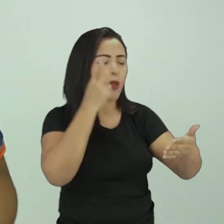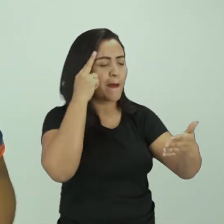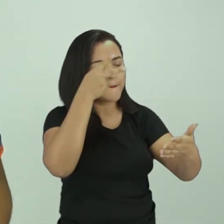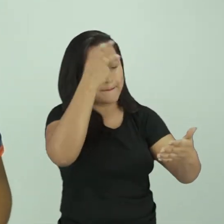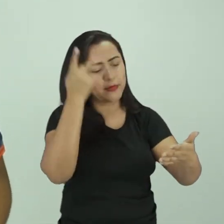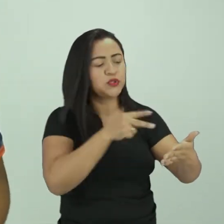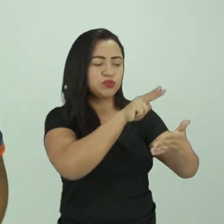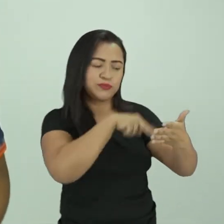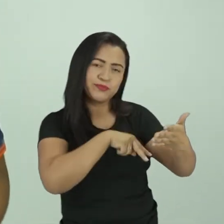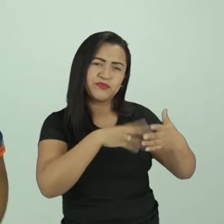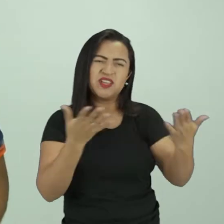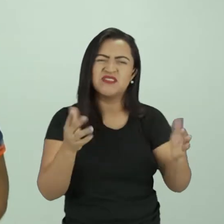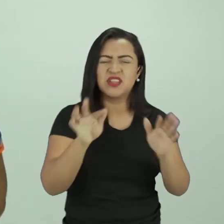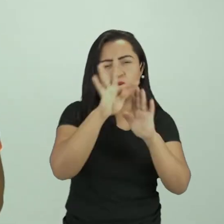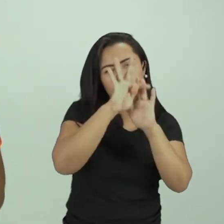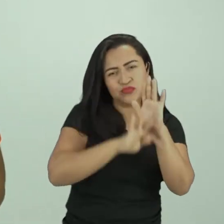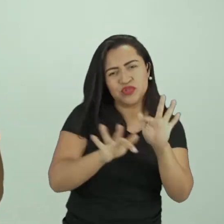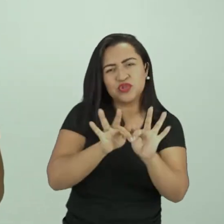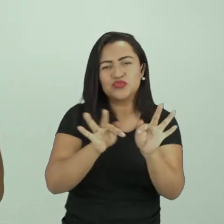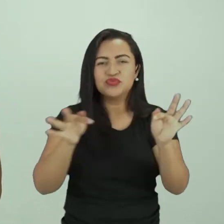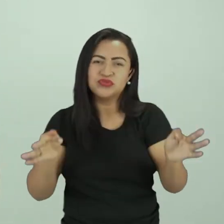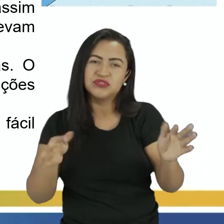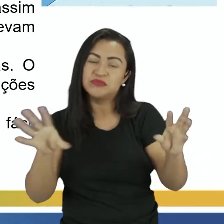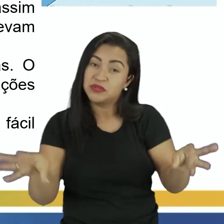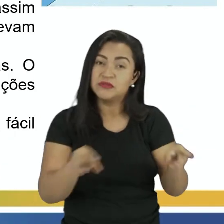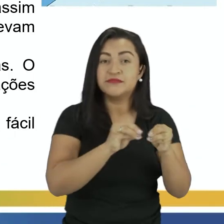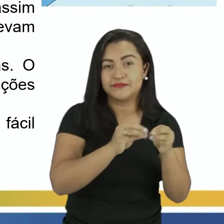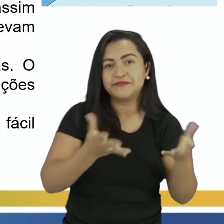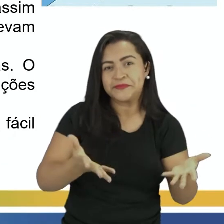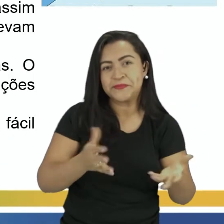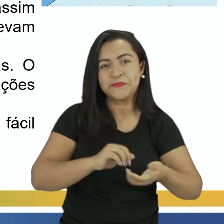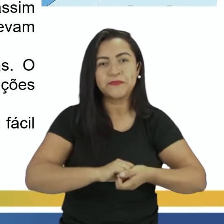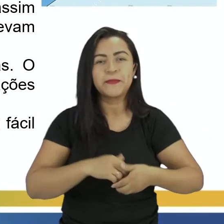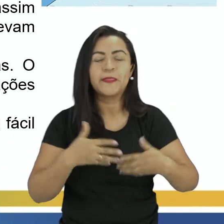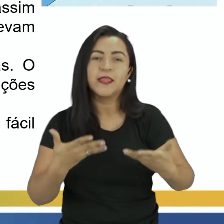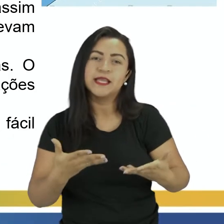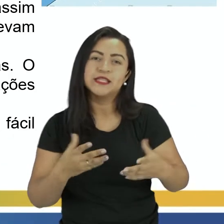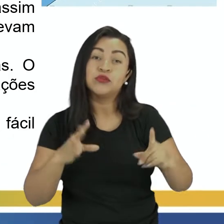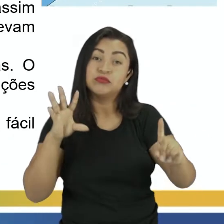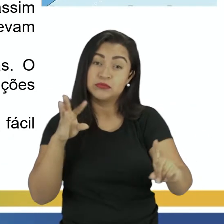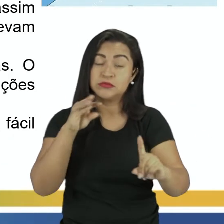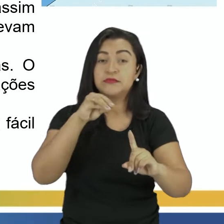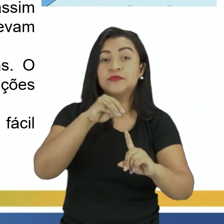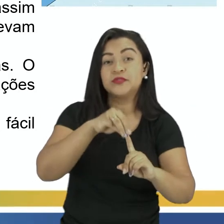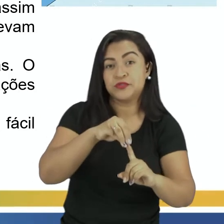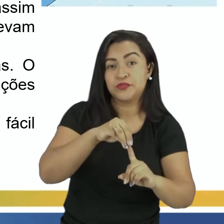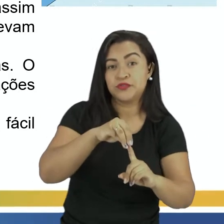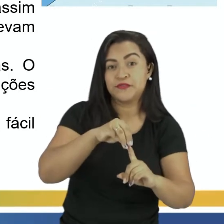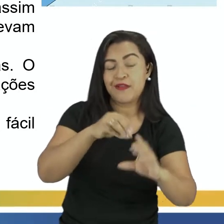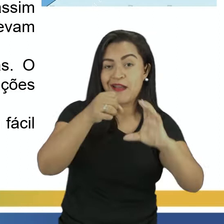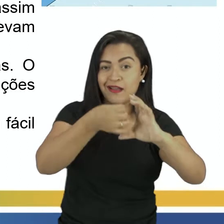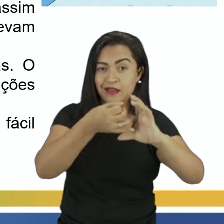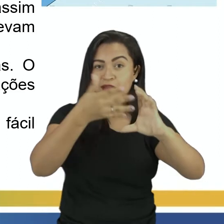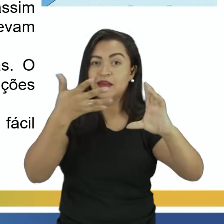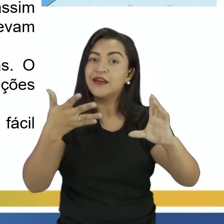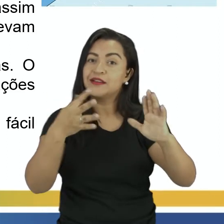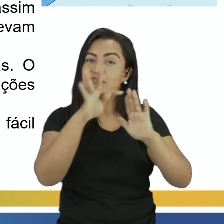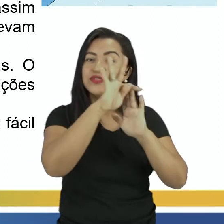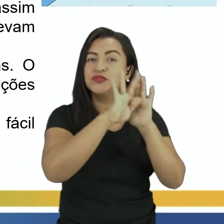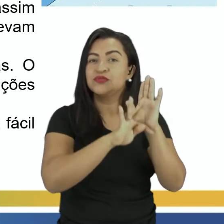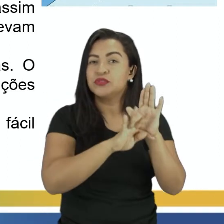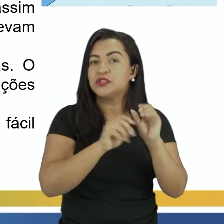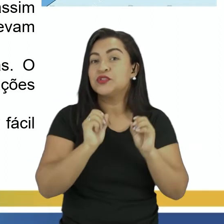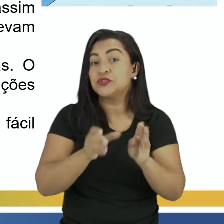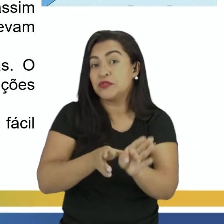ele é um texto simples, prático. Então, por conta do seu objetivo, a maior característica desse texto é